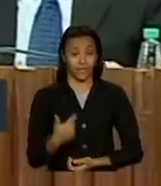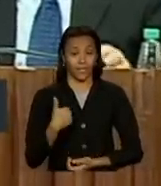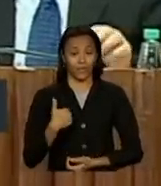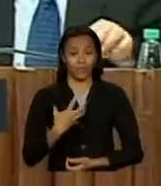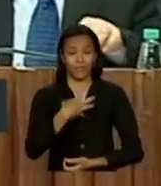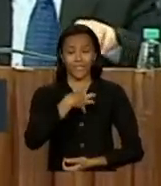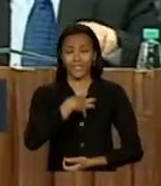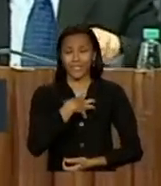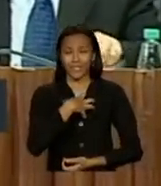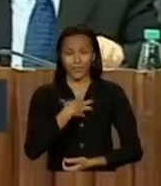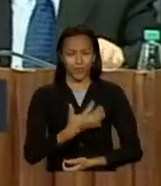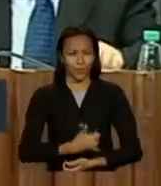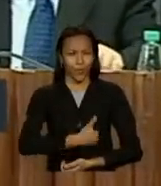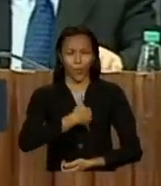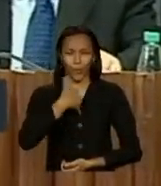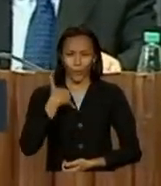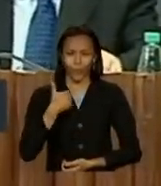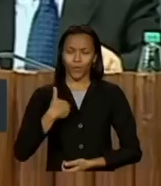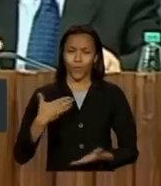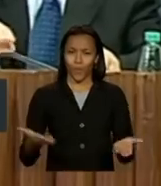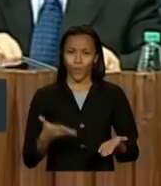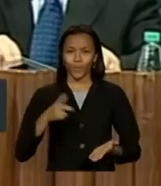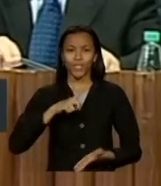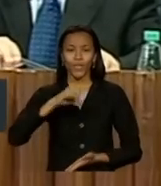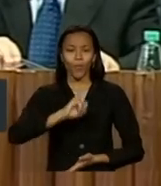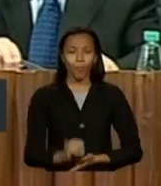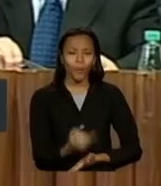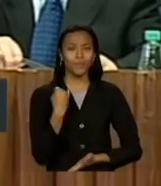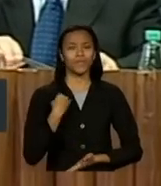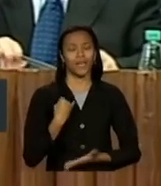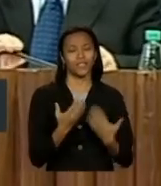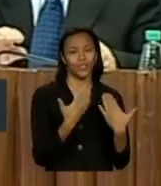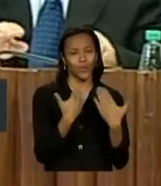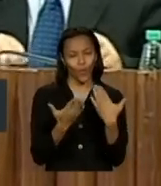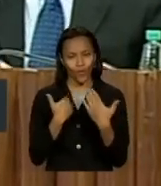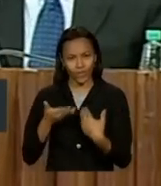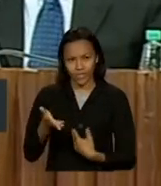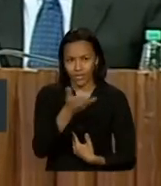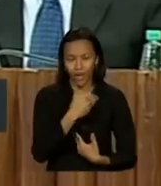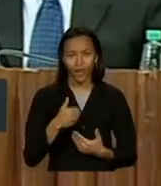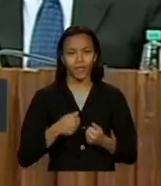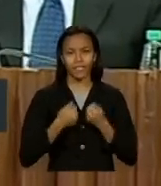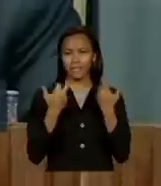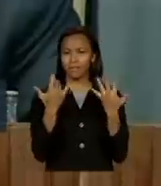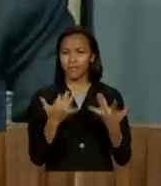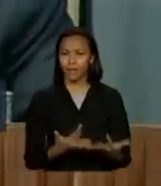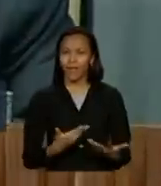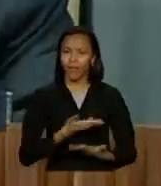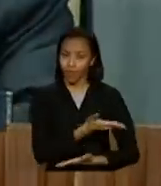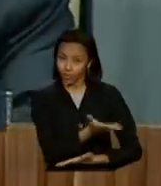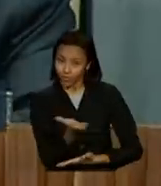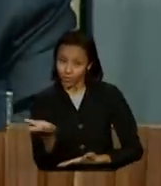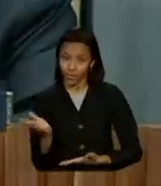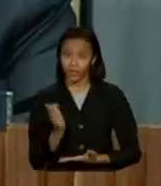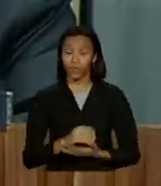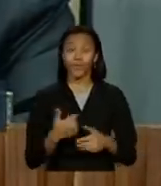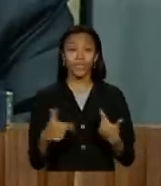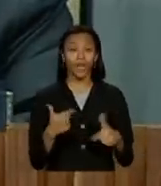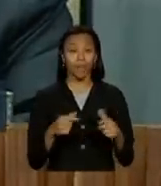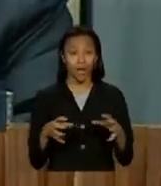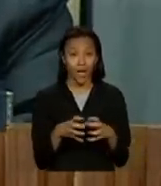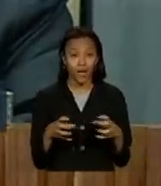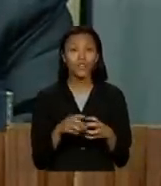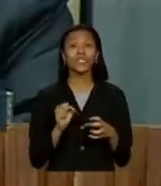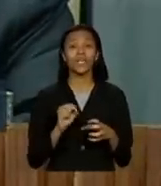extremamente honrado de ter essa oportunidade de dialogar e apresentar um pouco aos senhores os trabalhos da